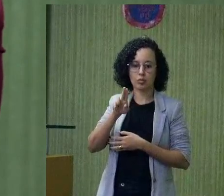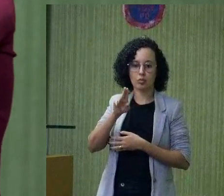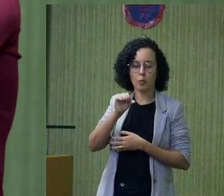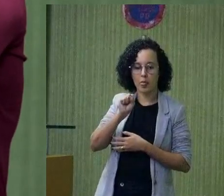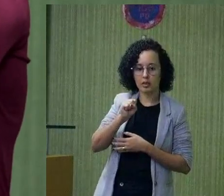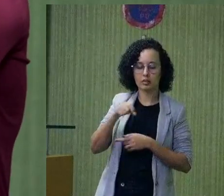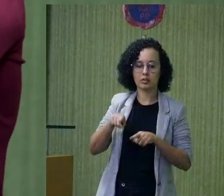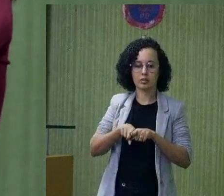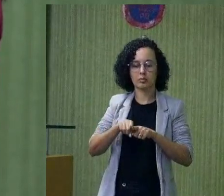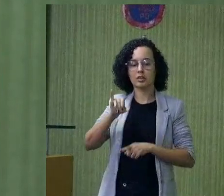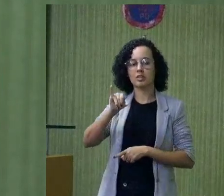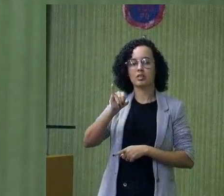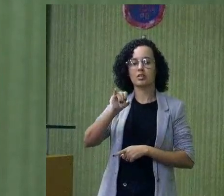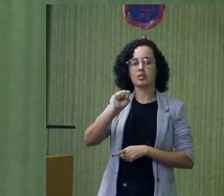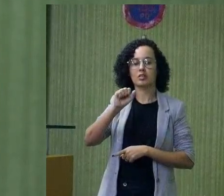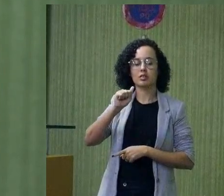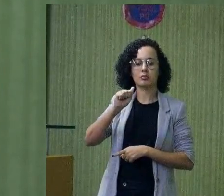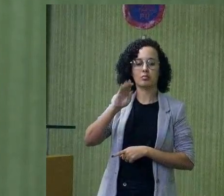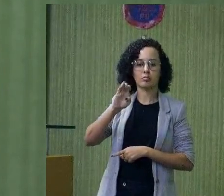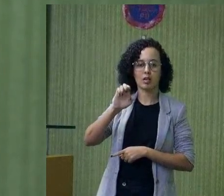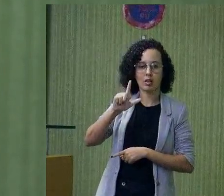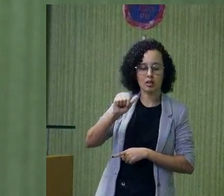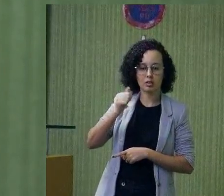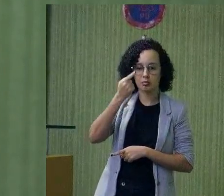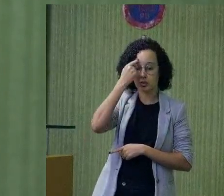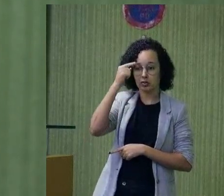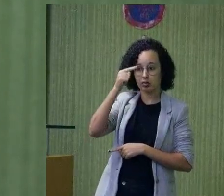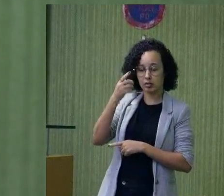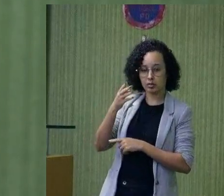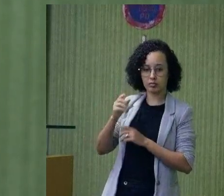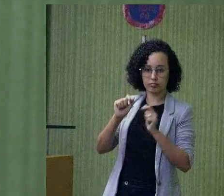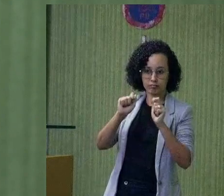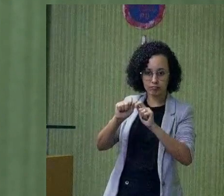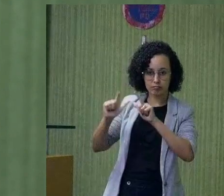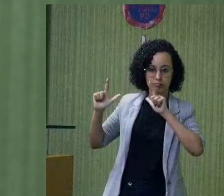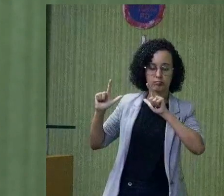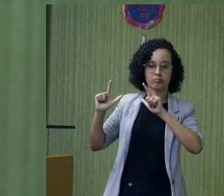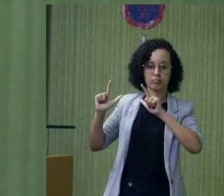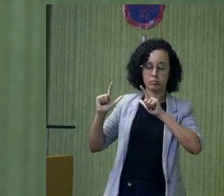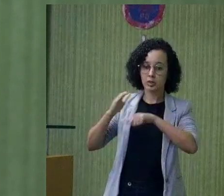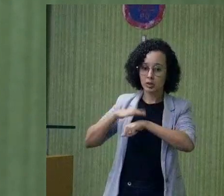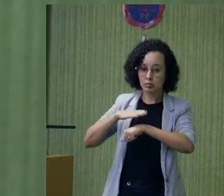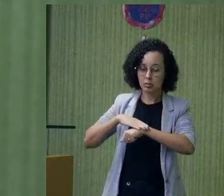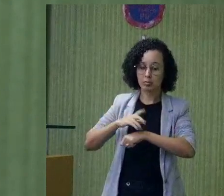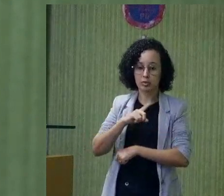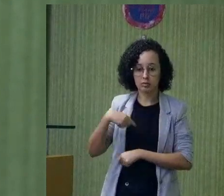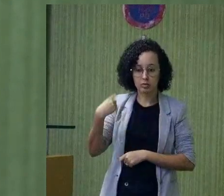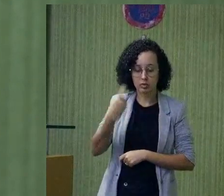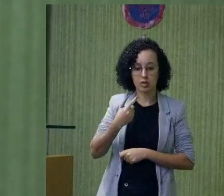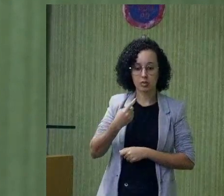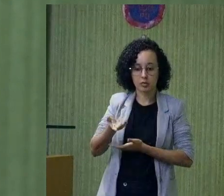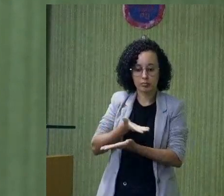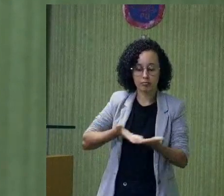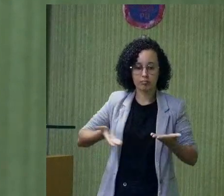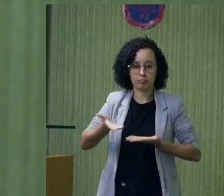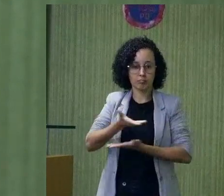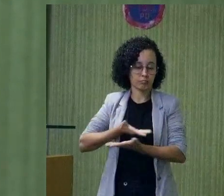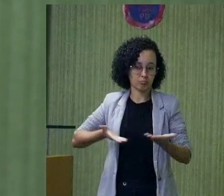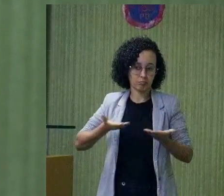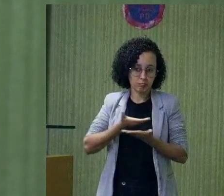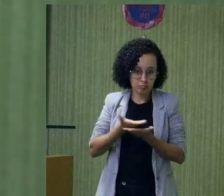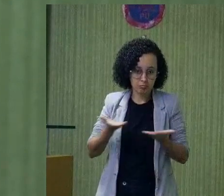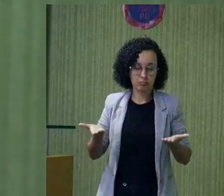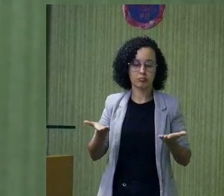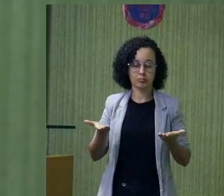Isabela né que pensou nesse painel aqui porque é o momento de nós compartilharmos com vocês